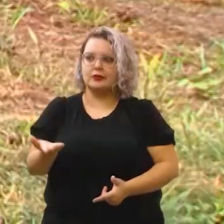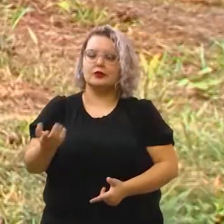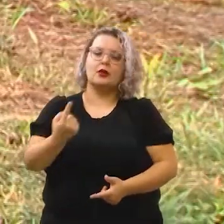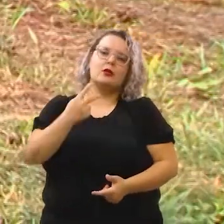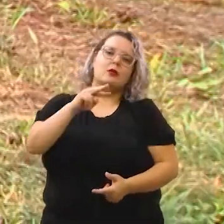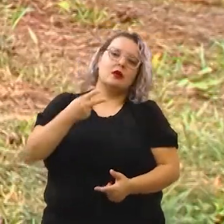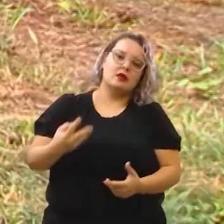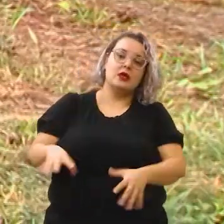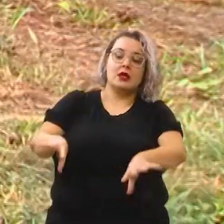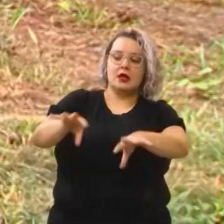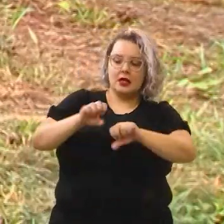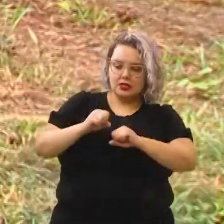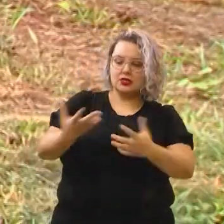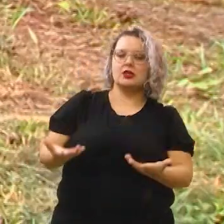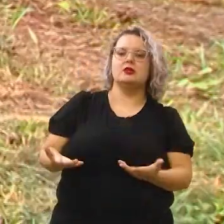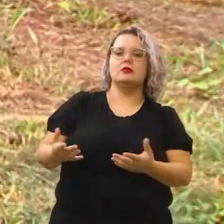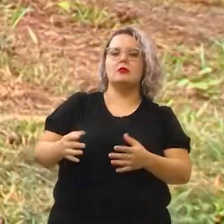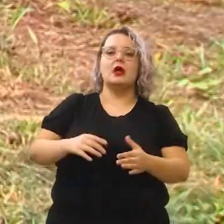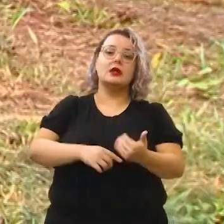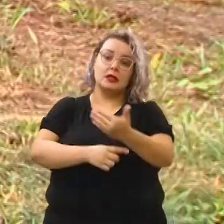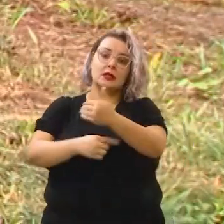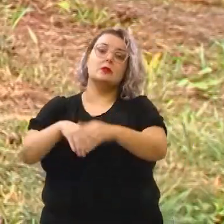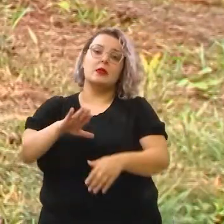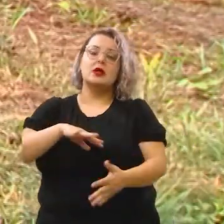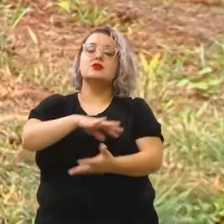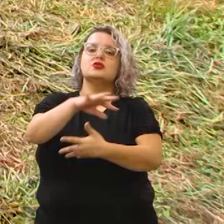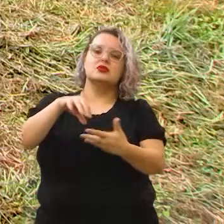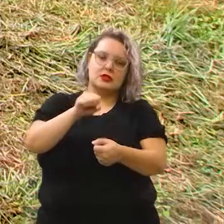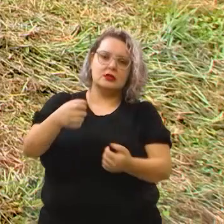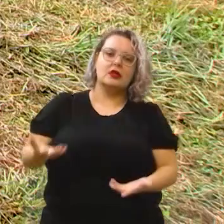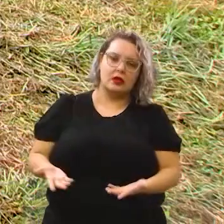ele adota uma tecnologia mais sustentável,